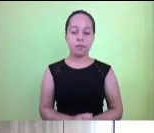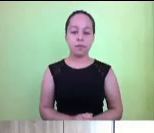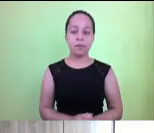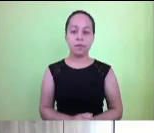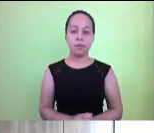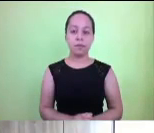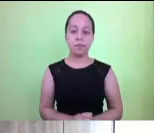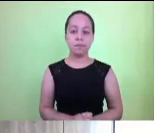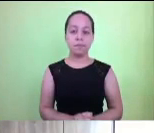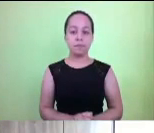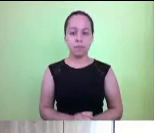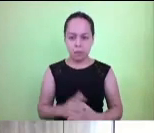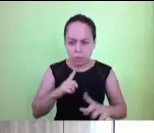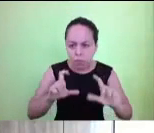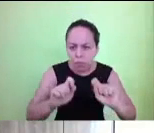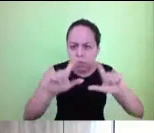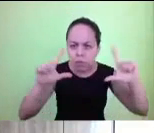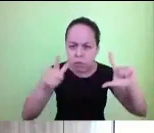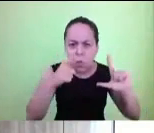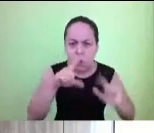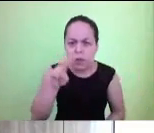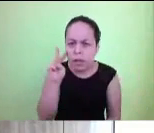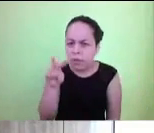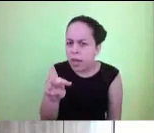A tela está aparecendo aí para vocês?